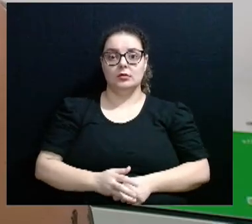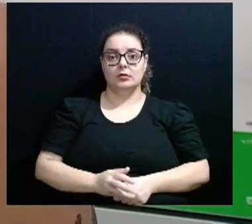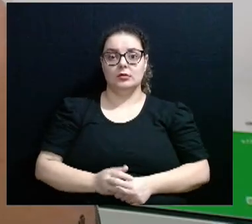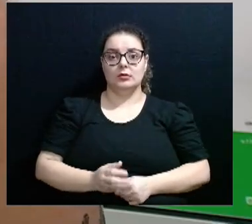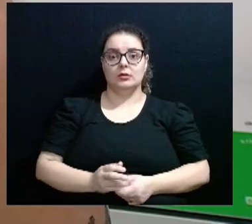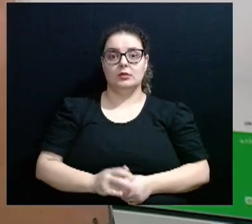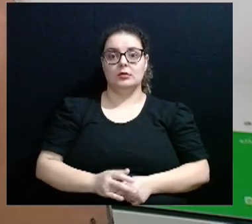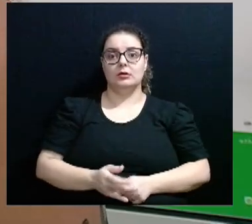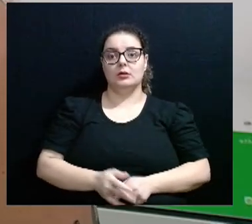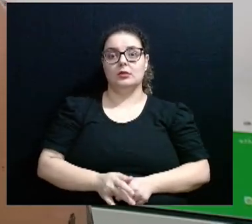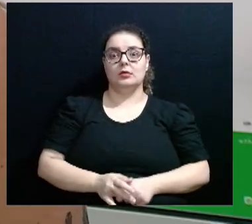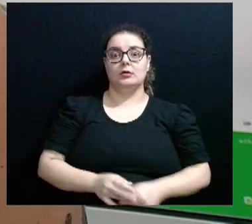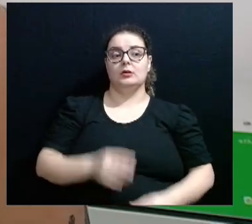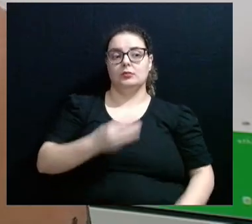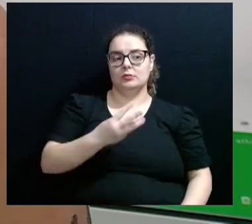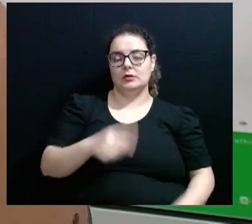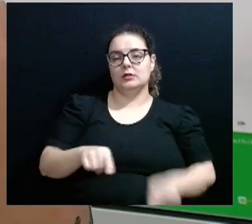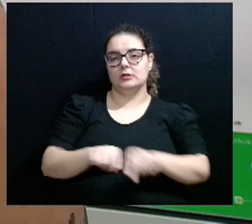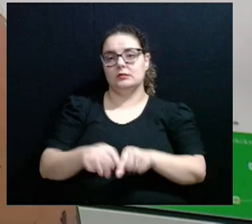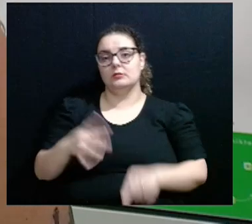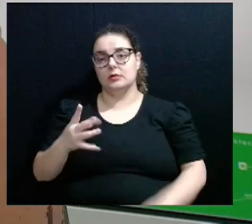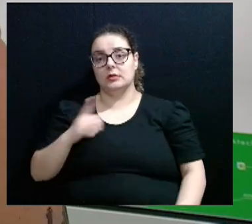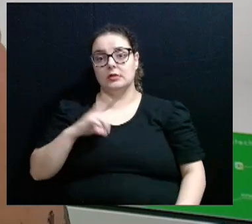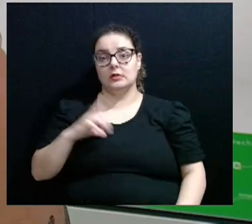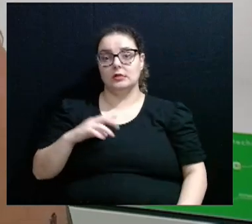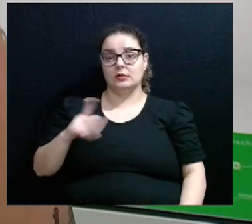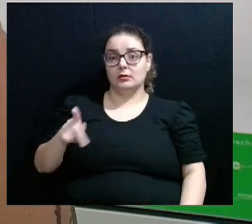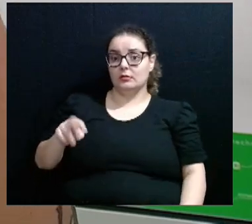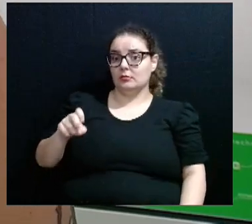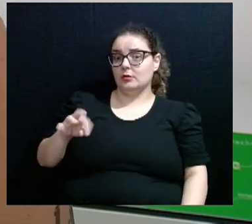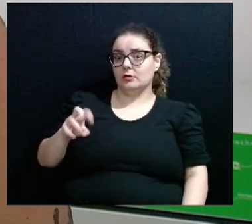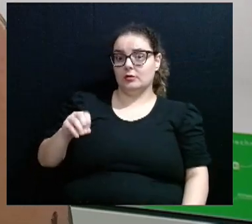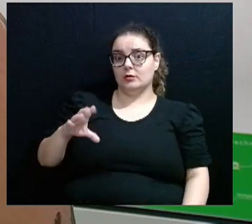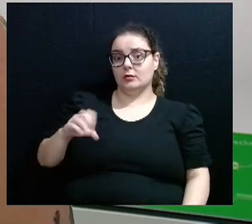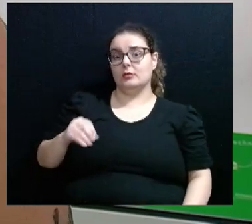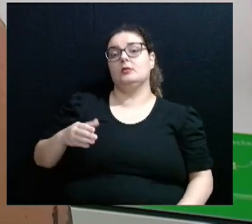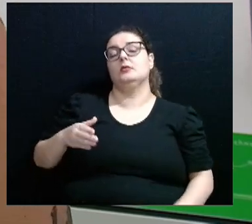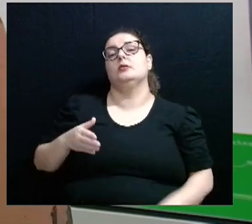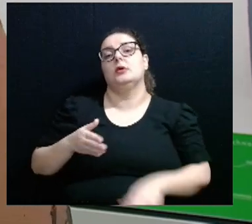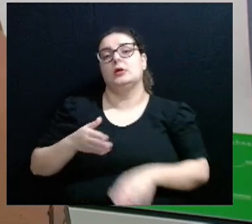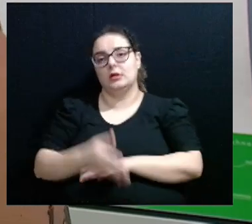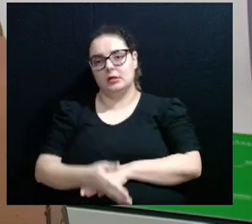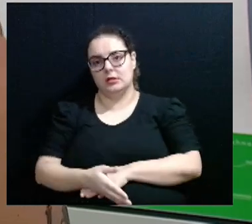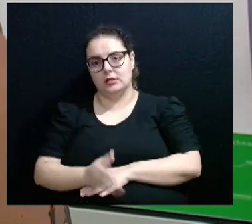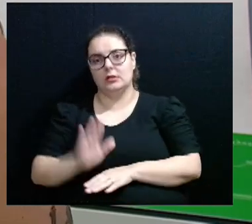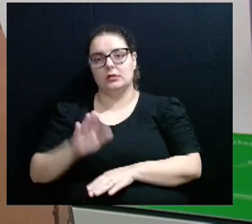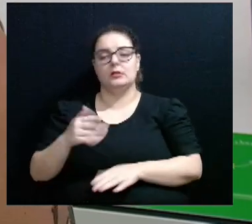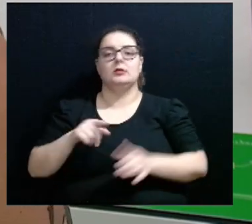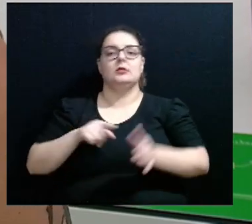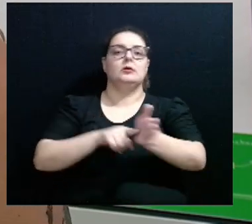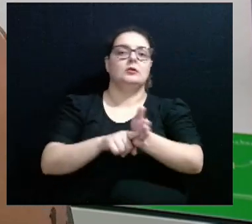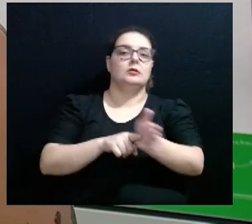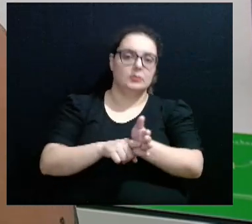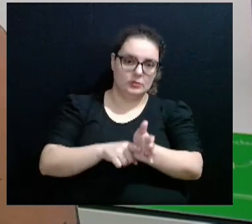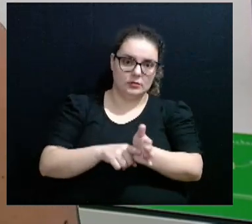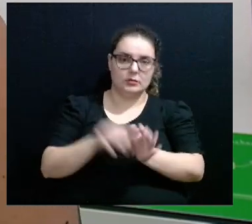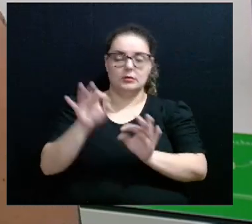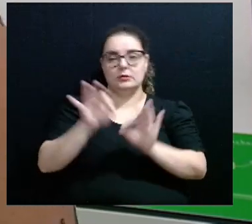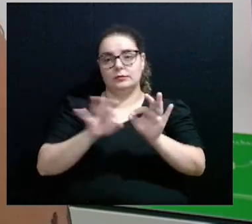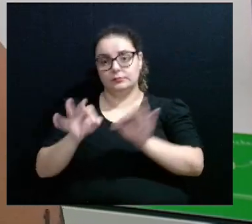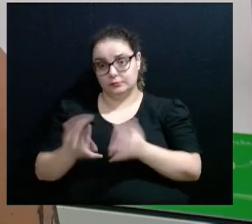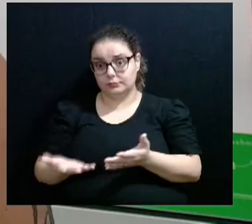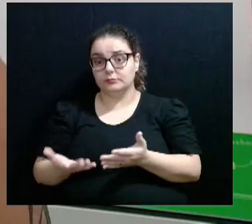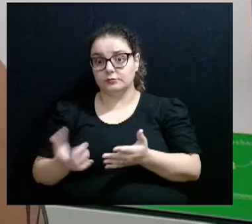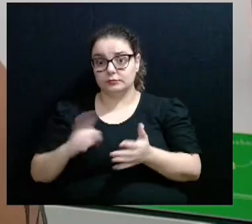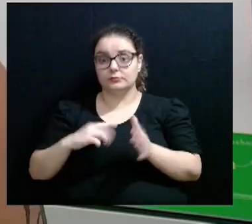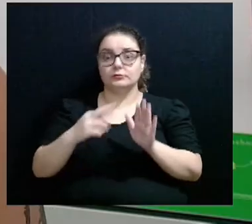4, existem protocolos desde a entrada. Então, quando o pesquisador está se preparando para entrar, existem protocolos de segurança,